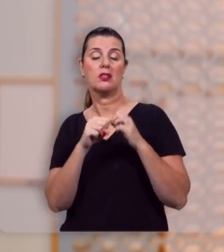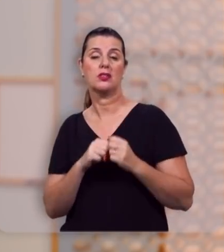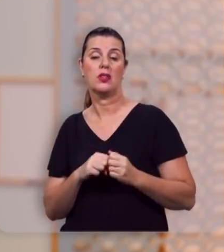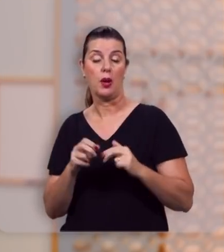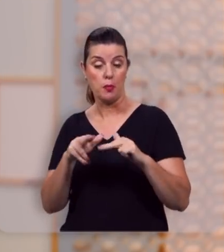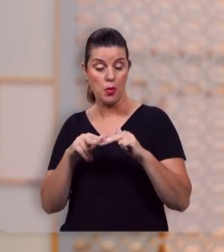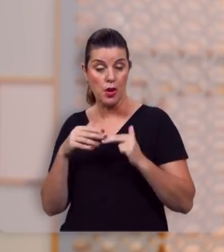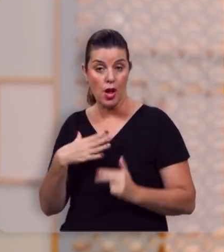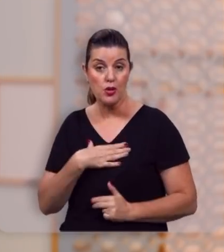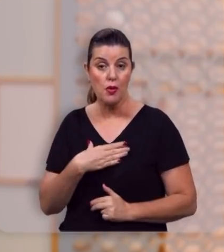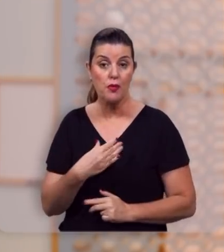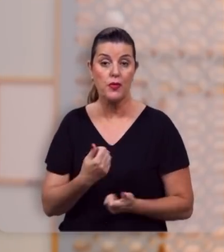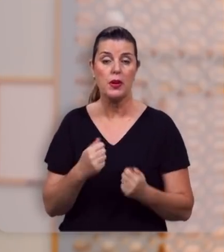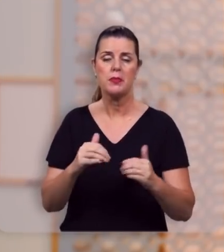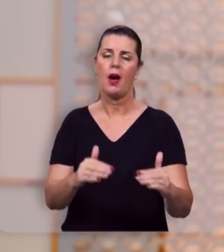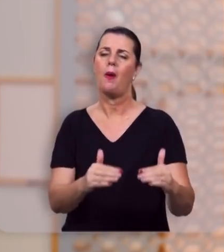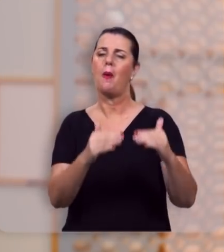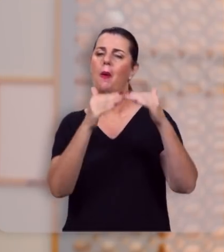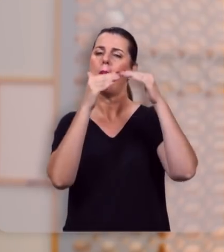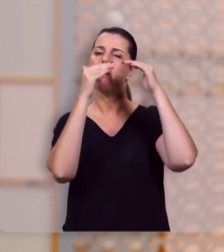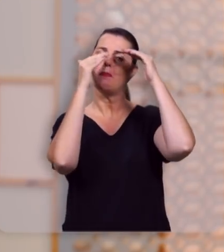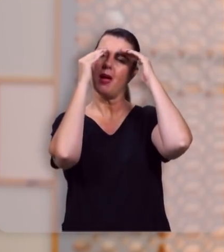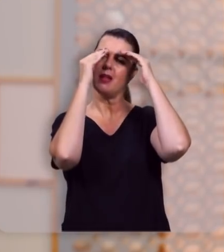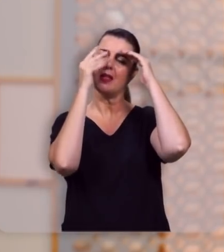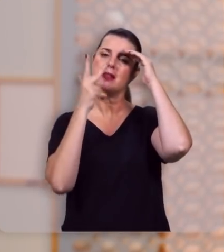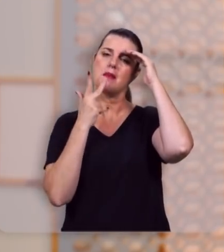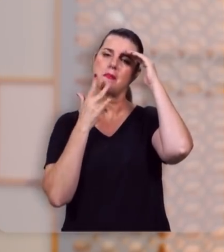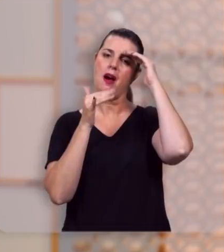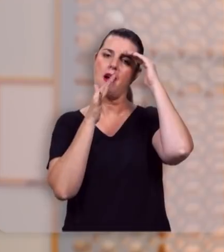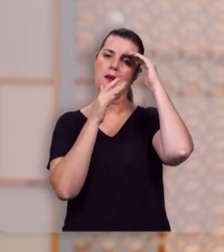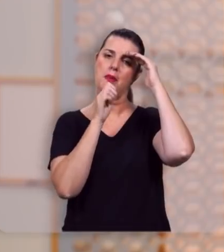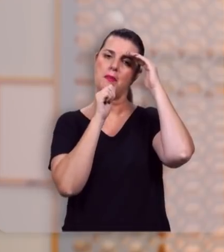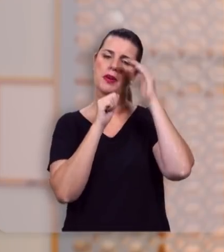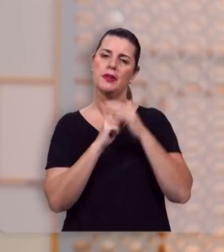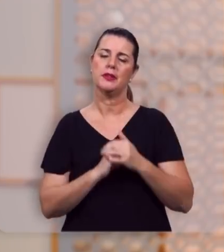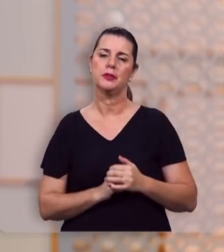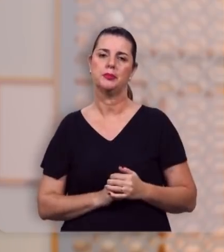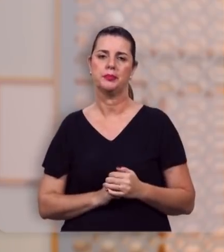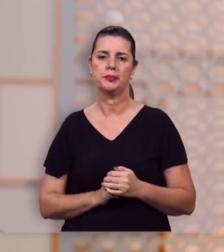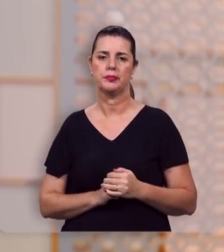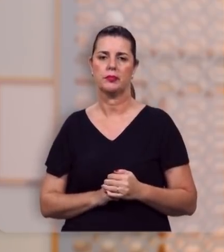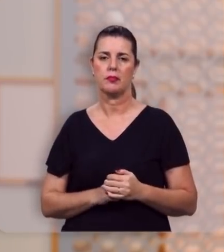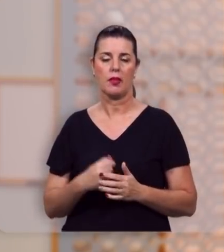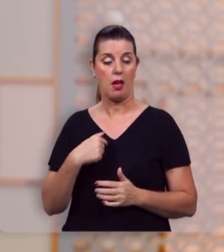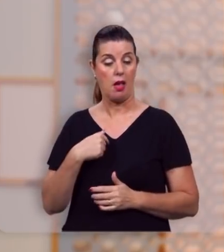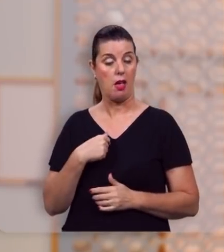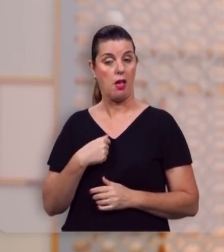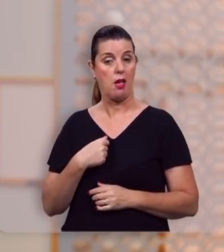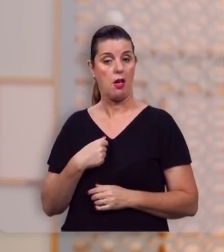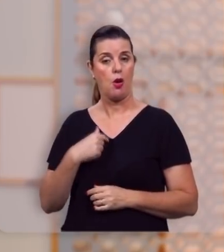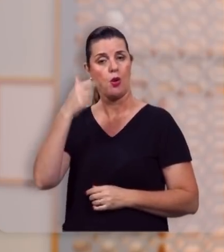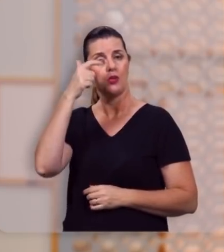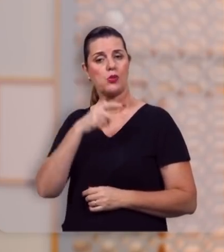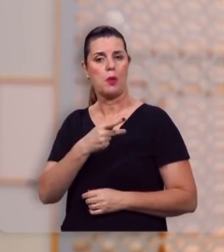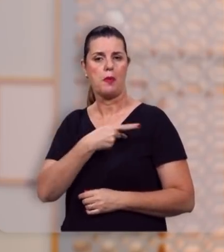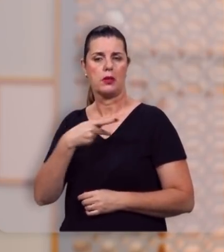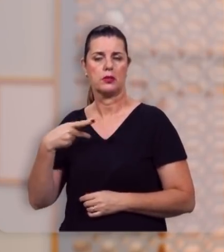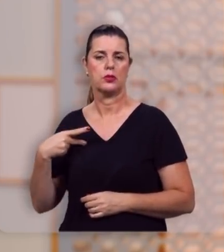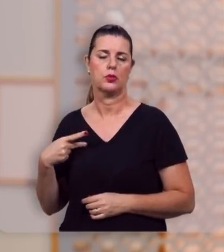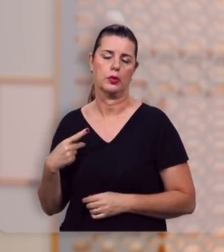os filhos precisam obedecer pai e mãe. Eu sou